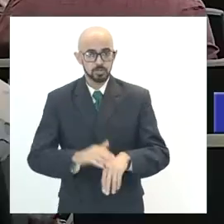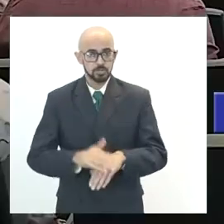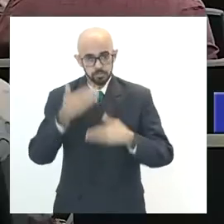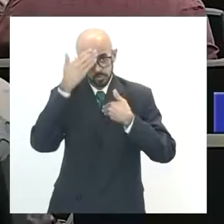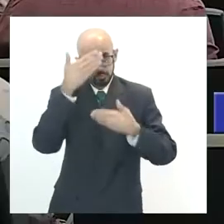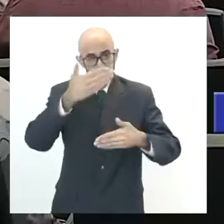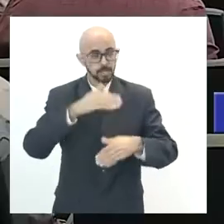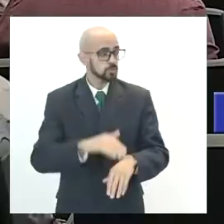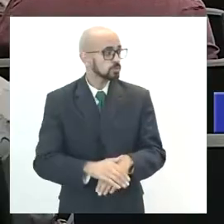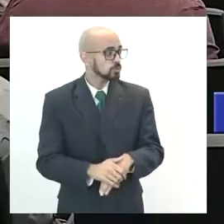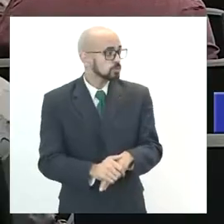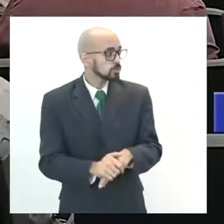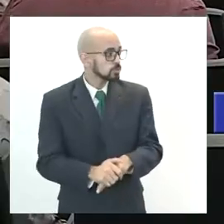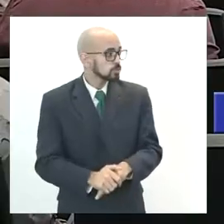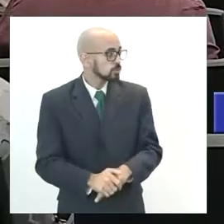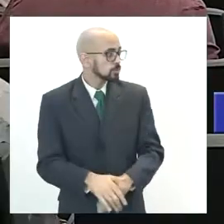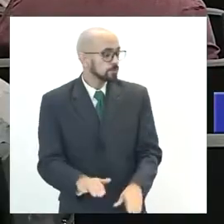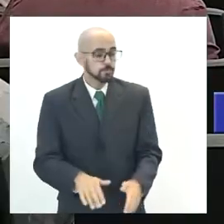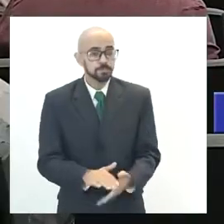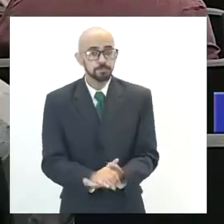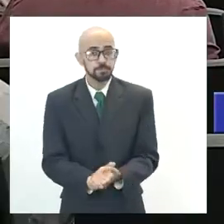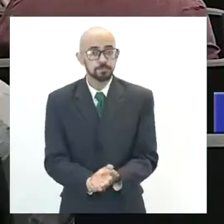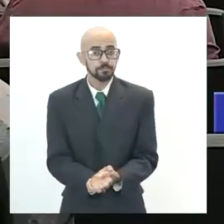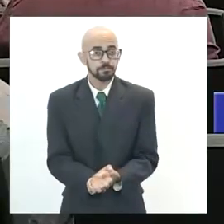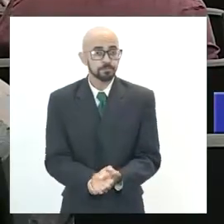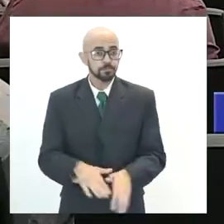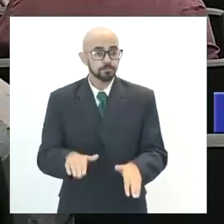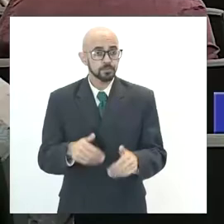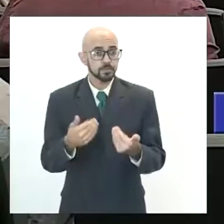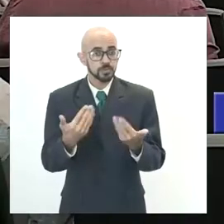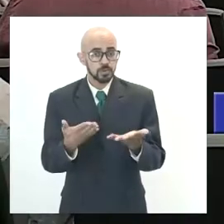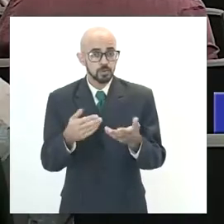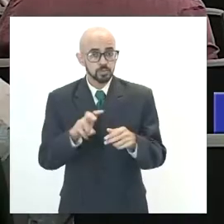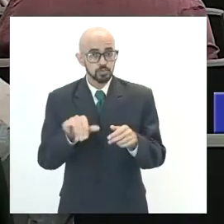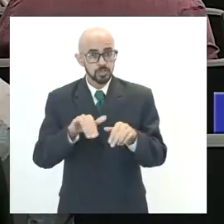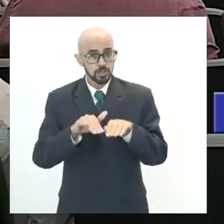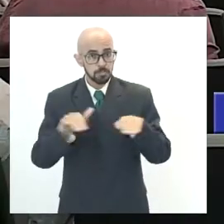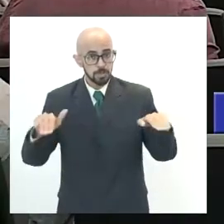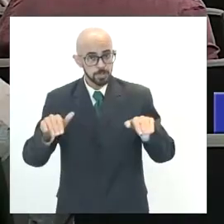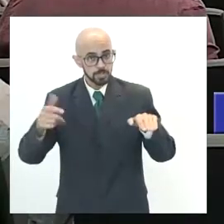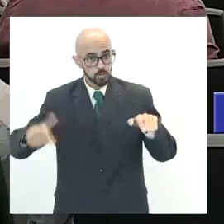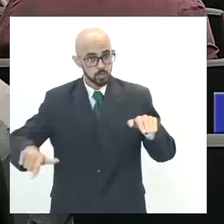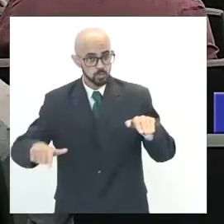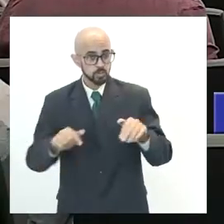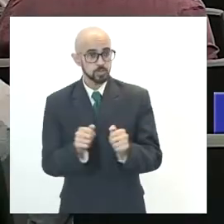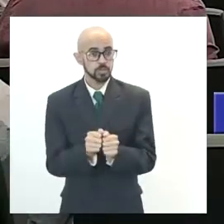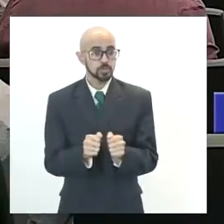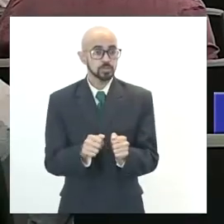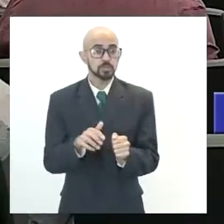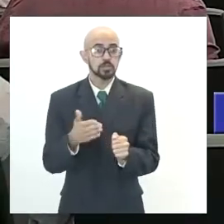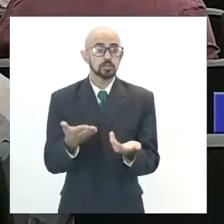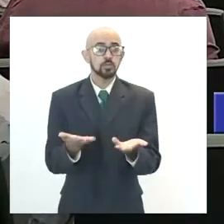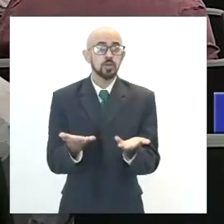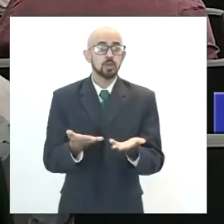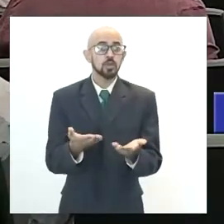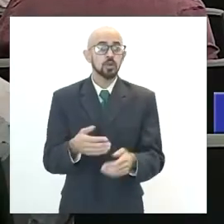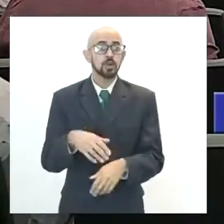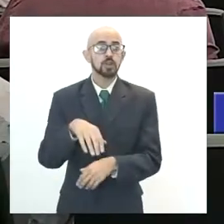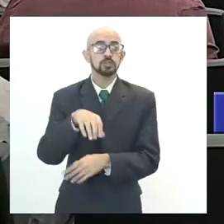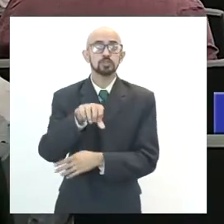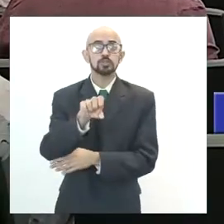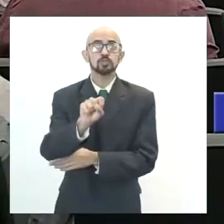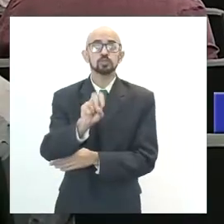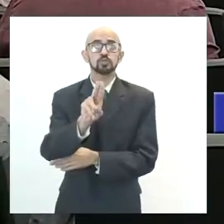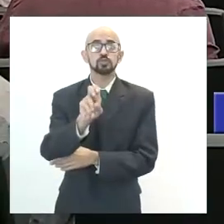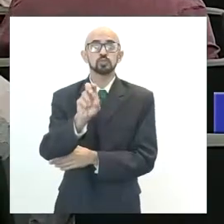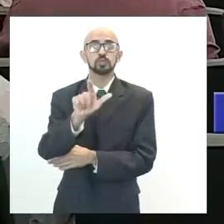normal vamos nós vamos ter ainda mais uma mesa então Sueli por favor com a palavra Sueli